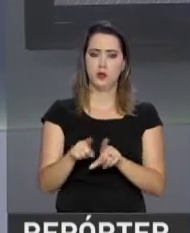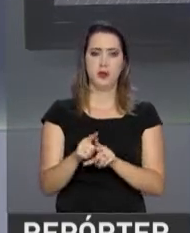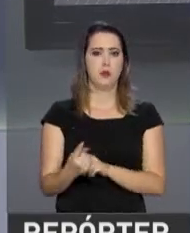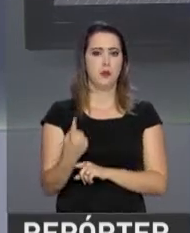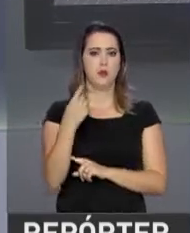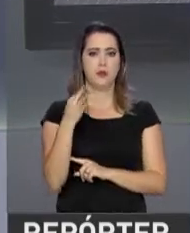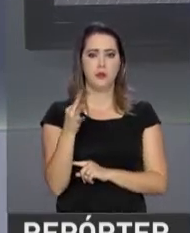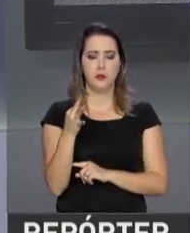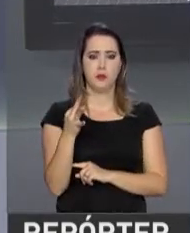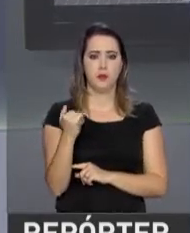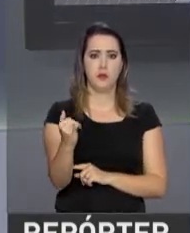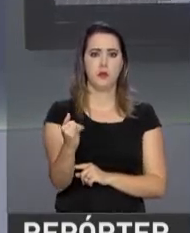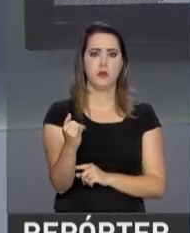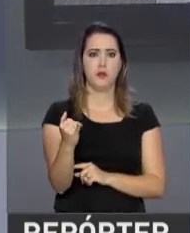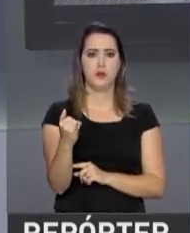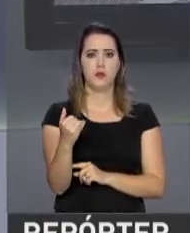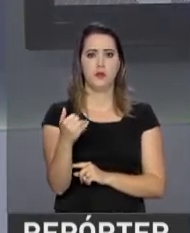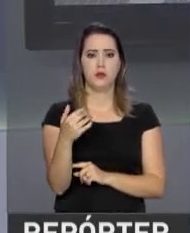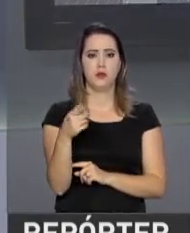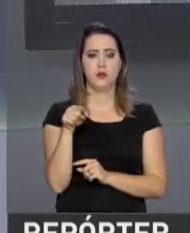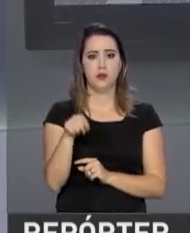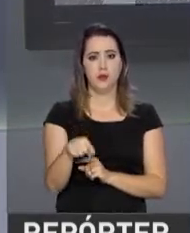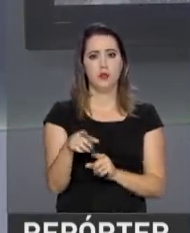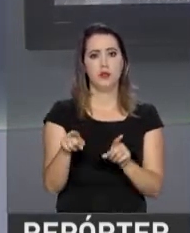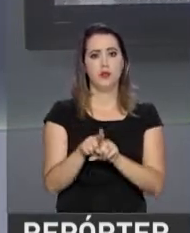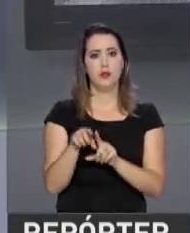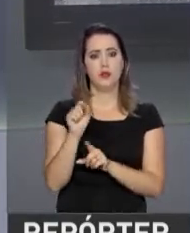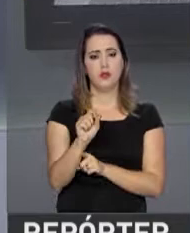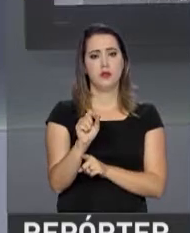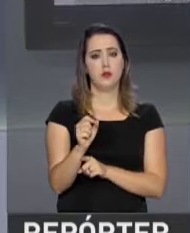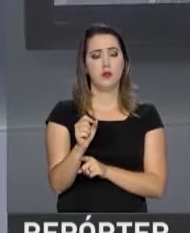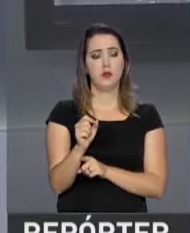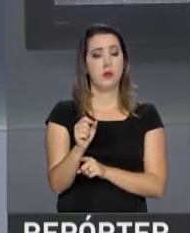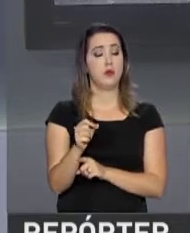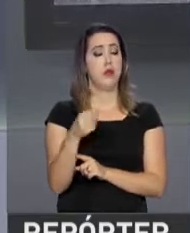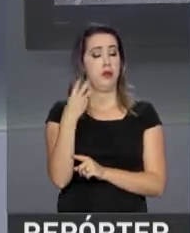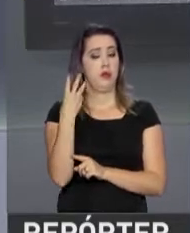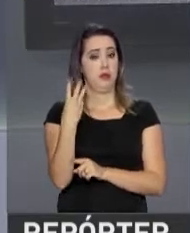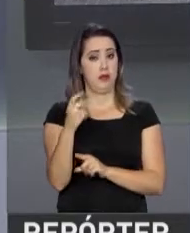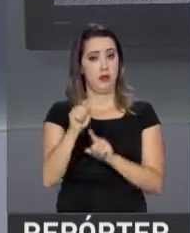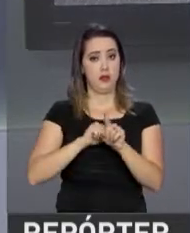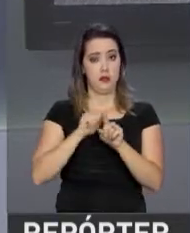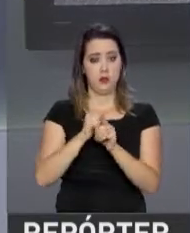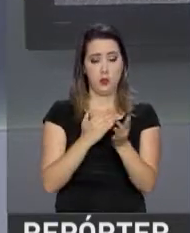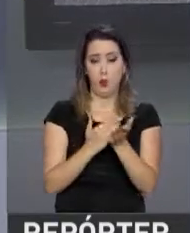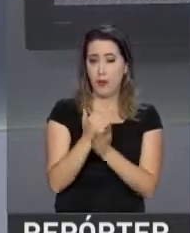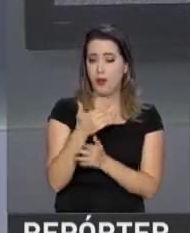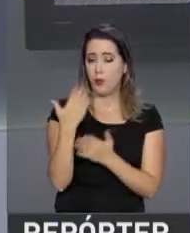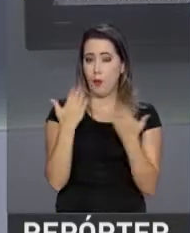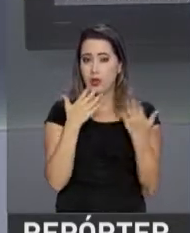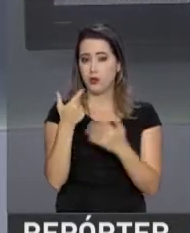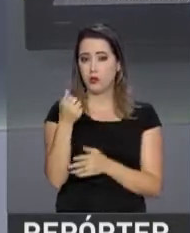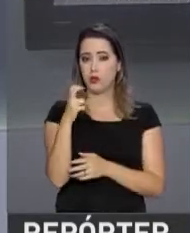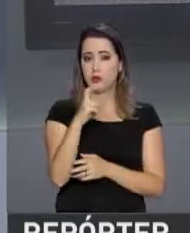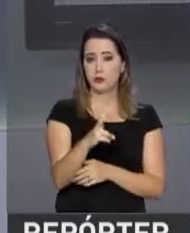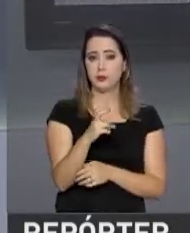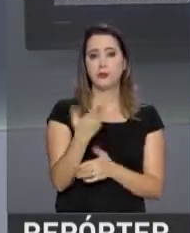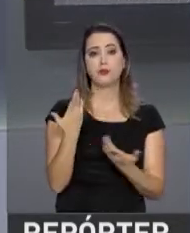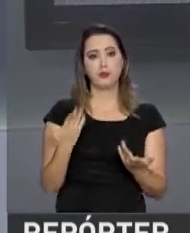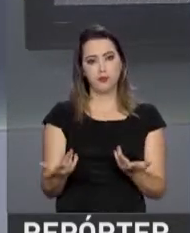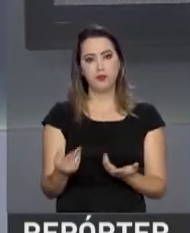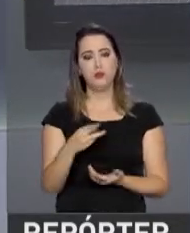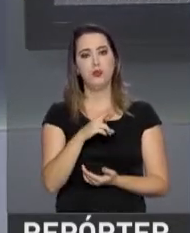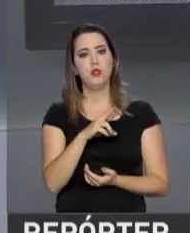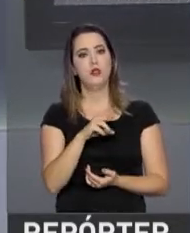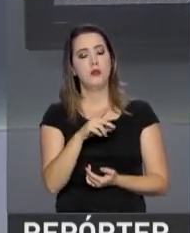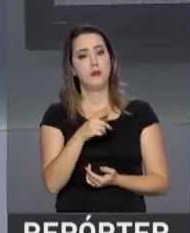para o primeiro trimestre de este também é o melhor resultado para o primeiro trimestre desde 2015. Segundo a